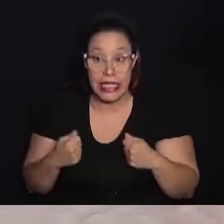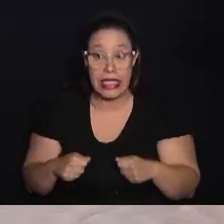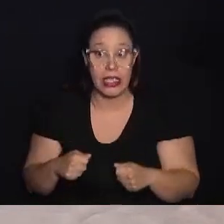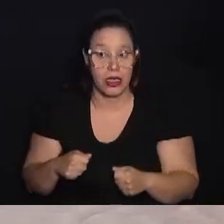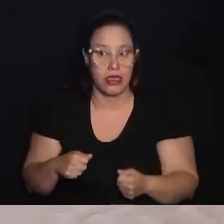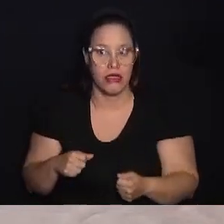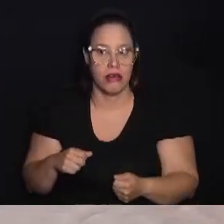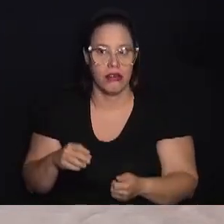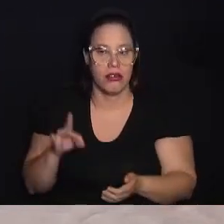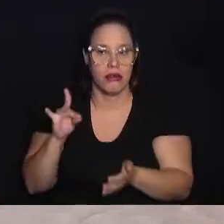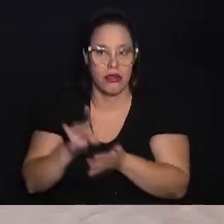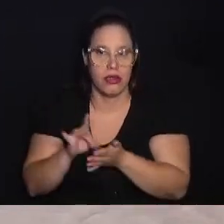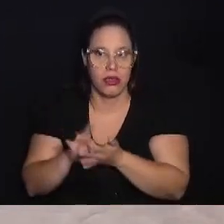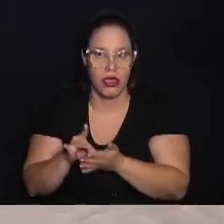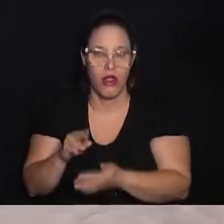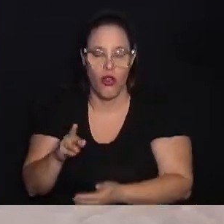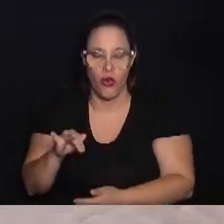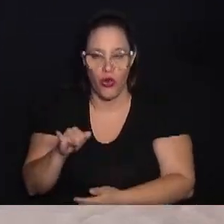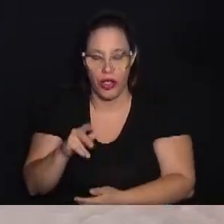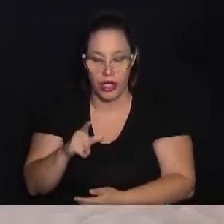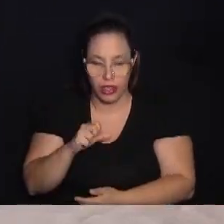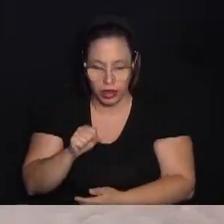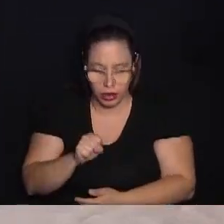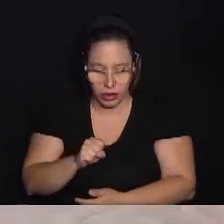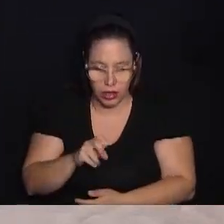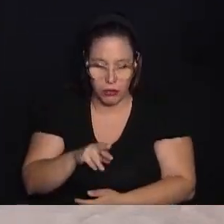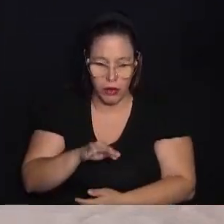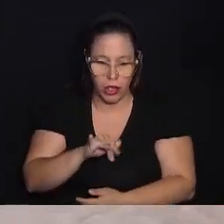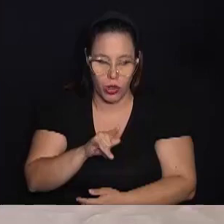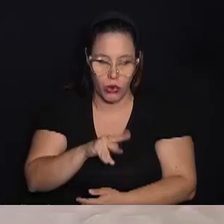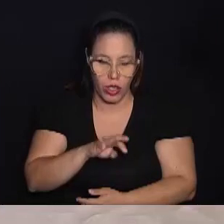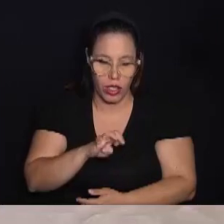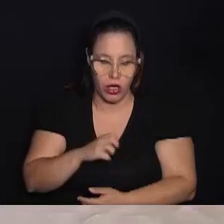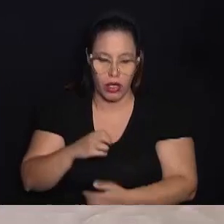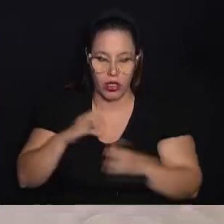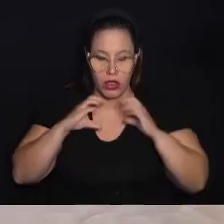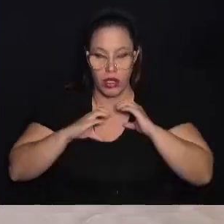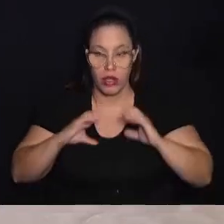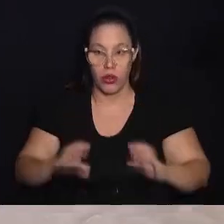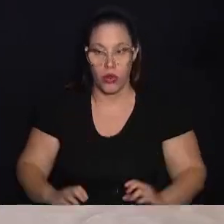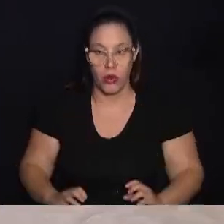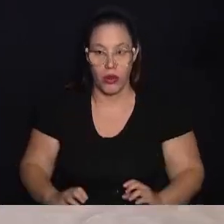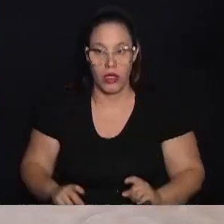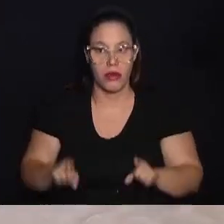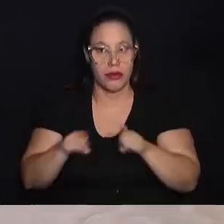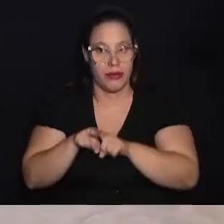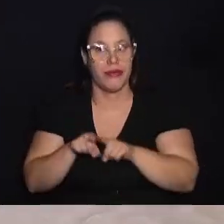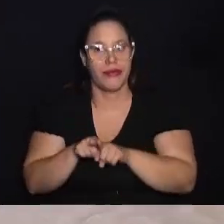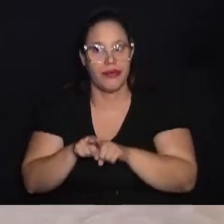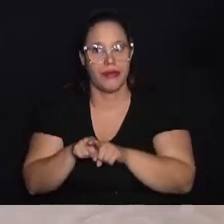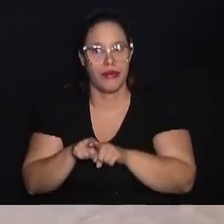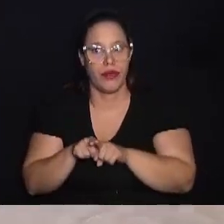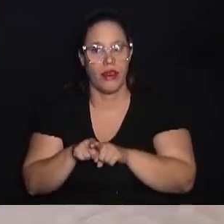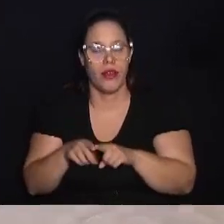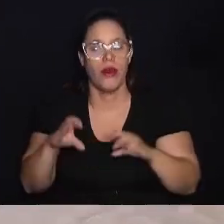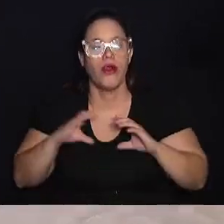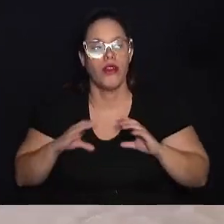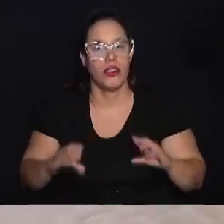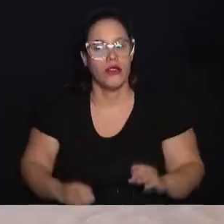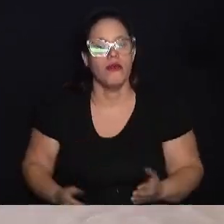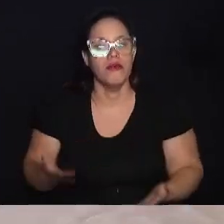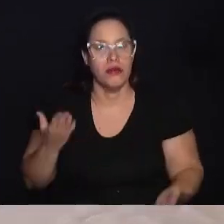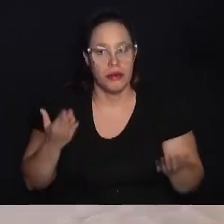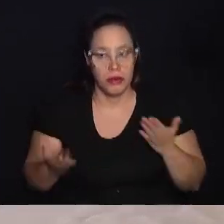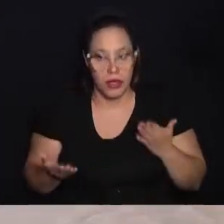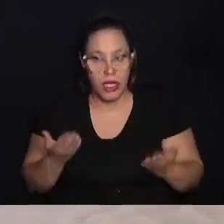fala sempre de finanças pessoais e comportamentais. Então, você tem que ter um comportamento sustentável